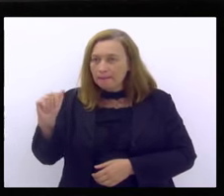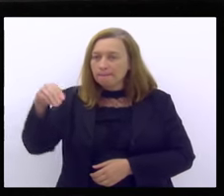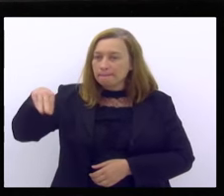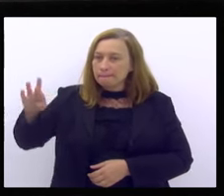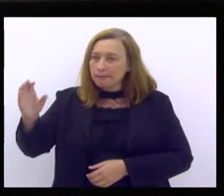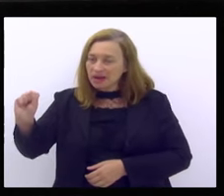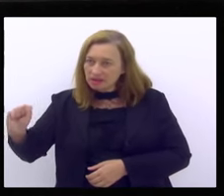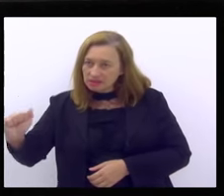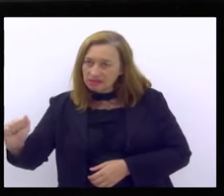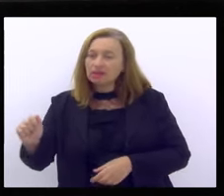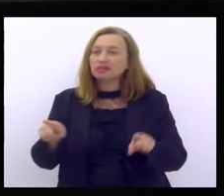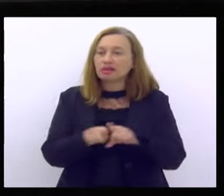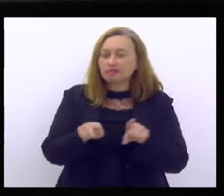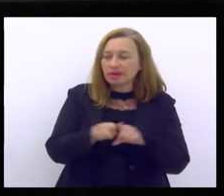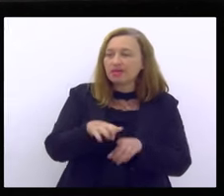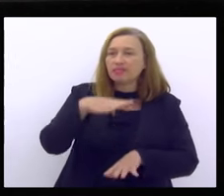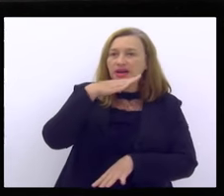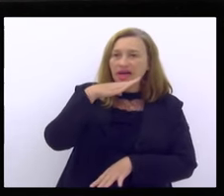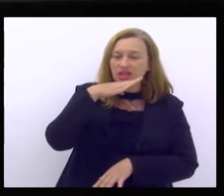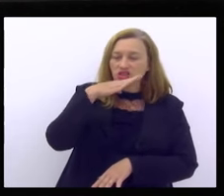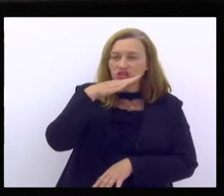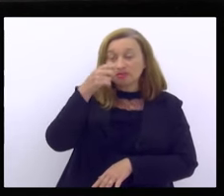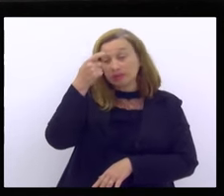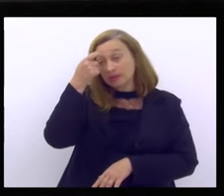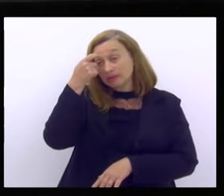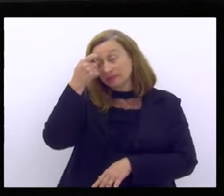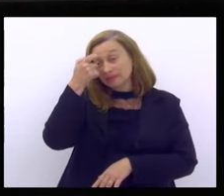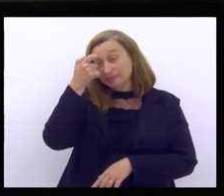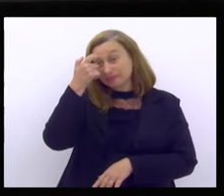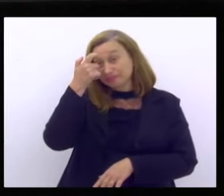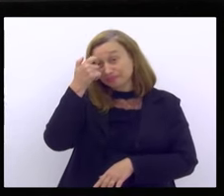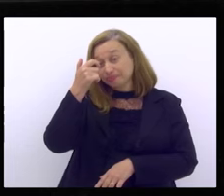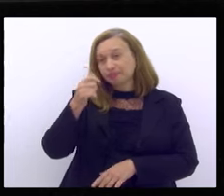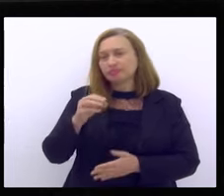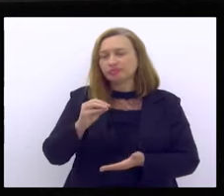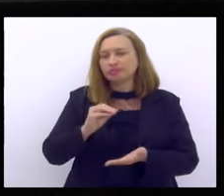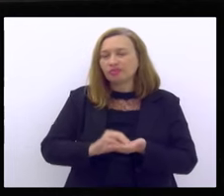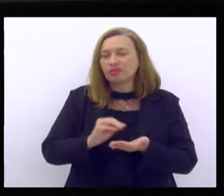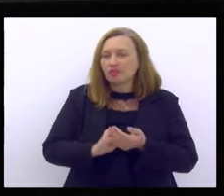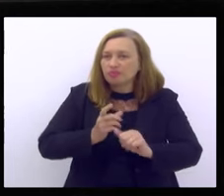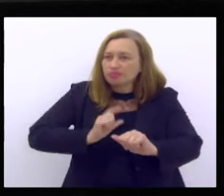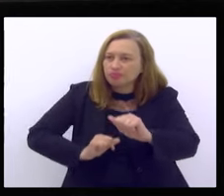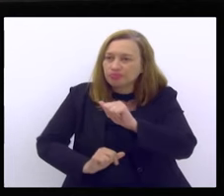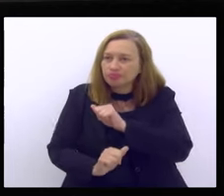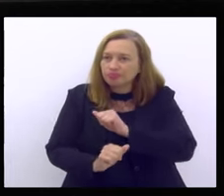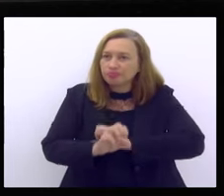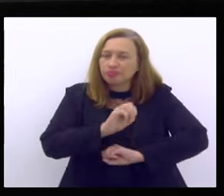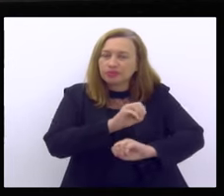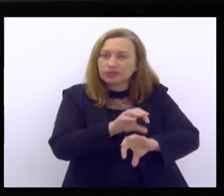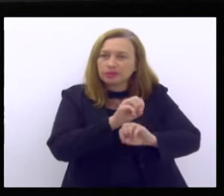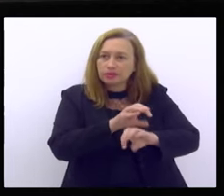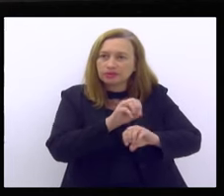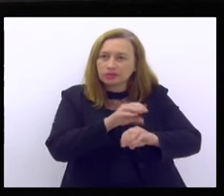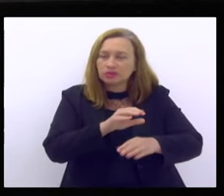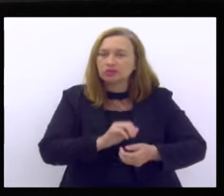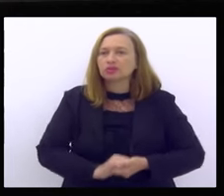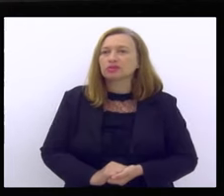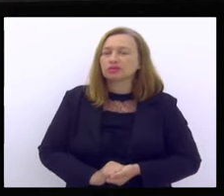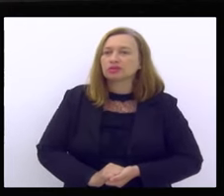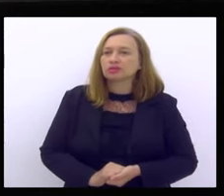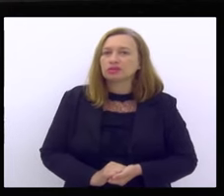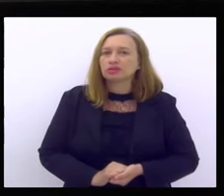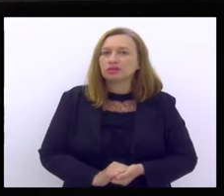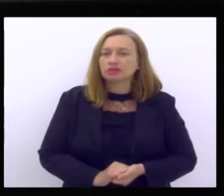ser pago pelo piso. Ou seja, é a ausência de investimento na educação que leva a